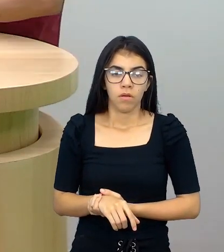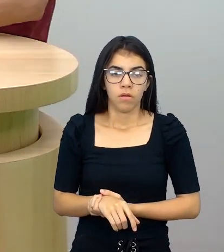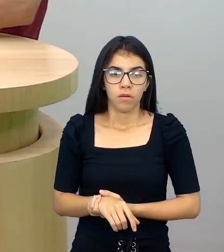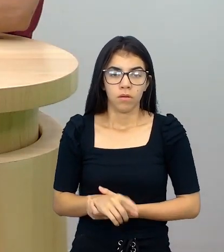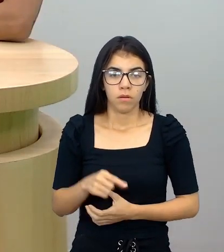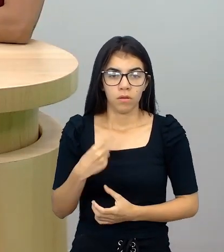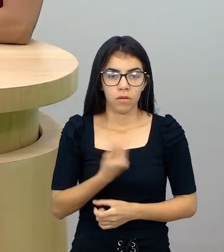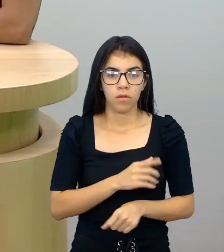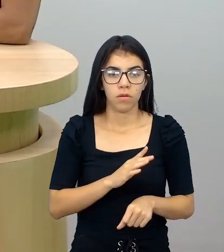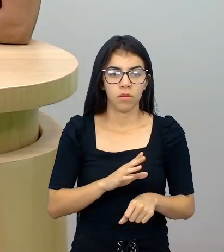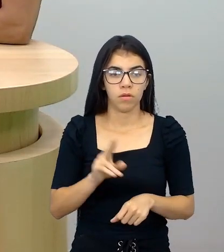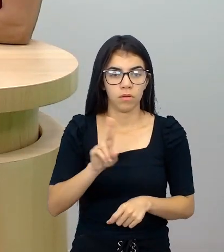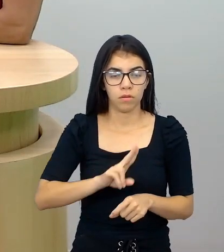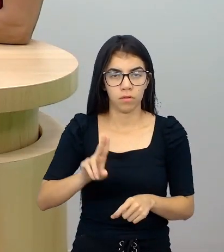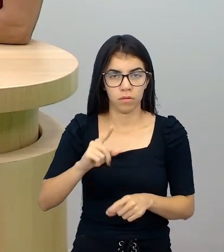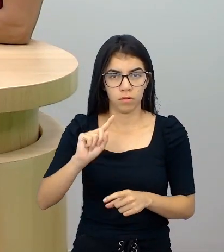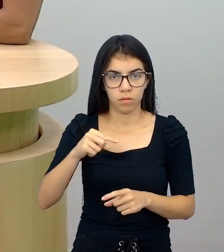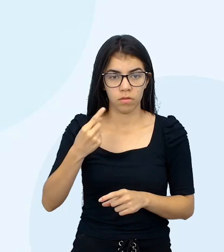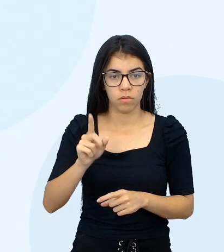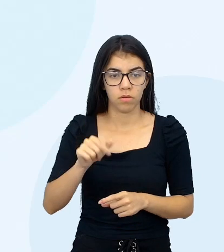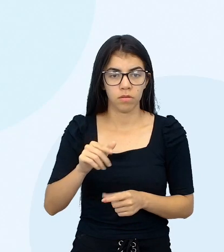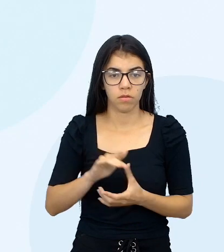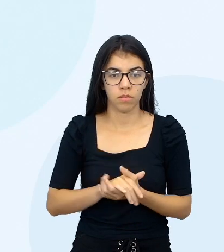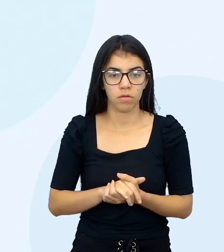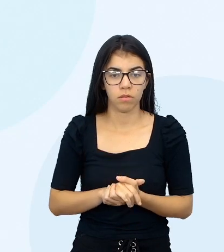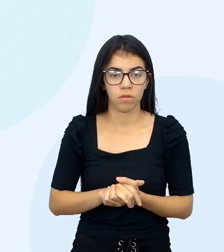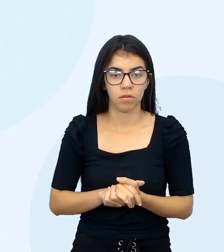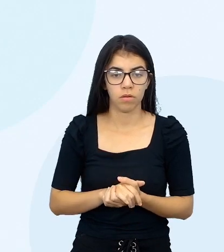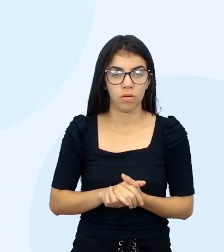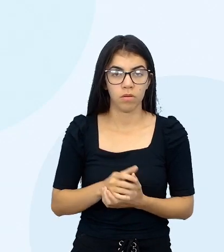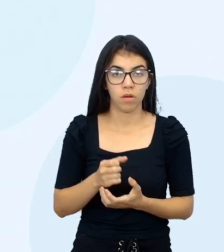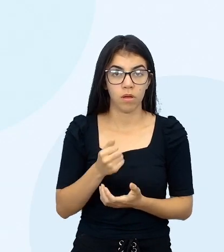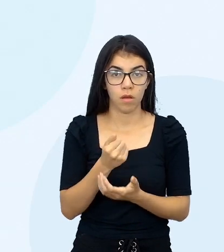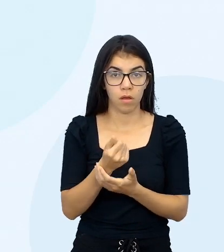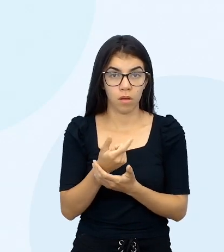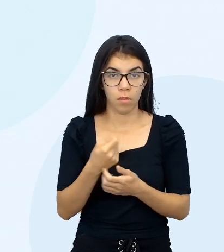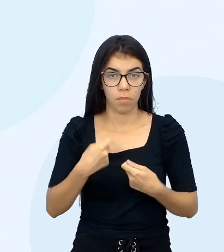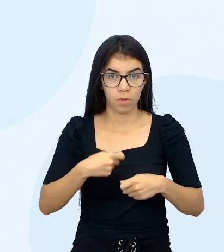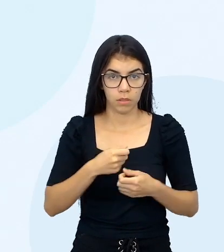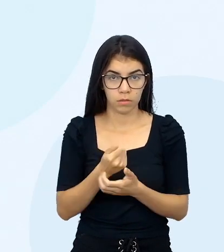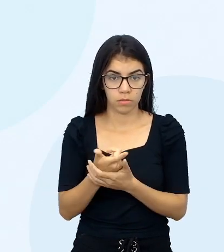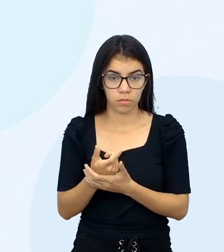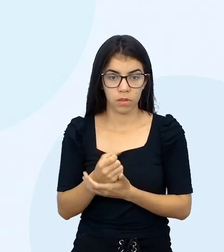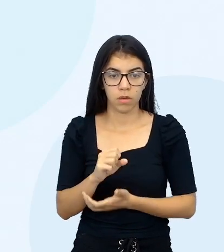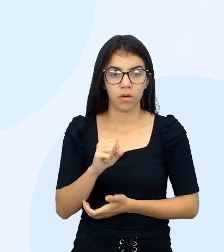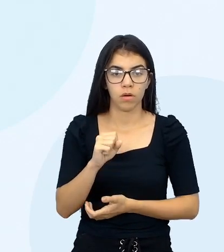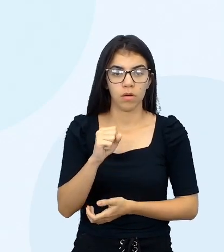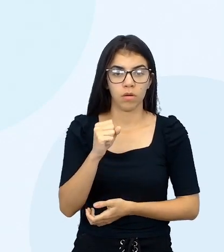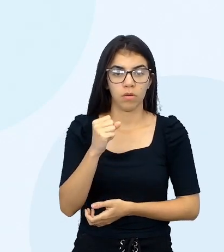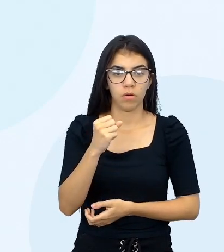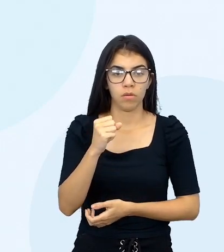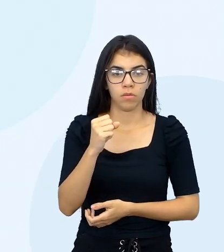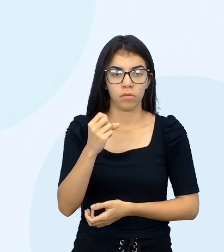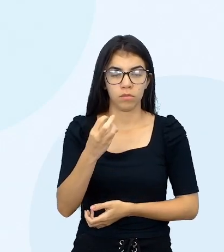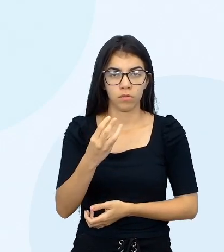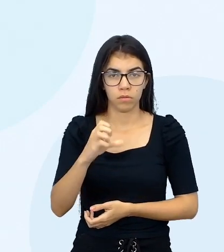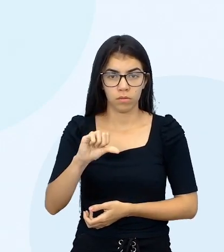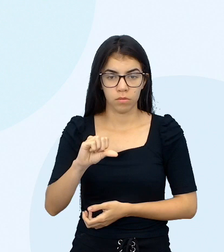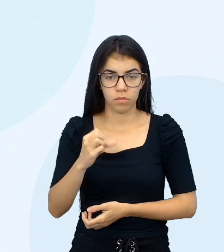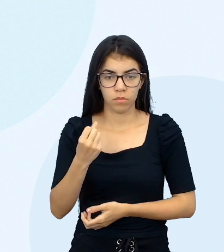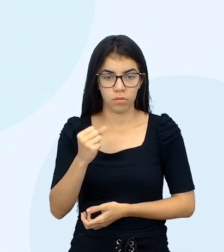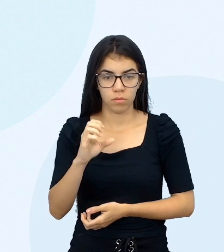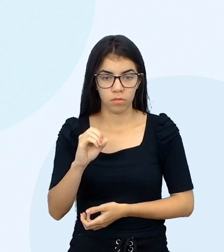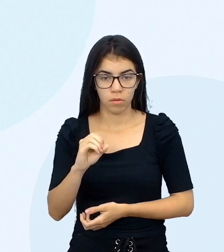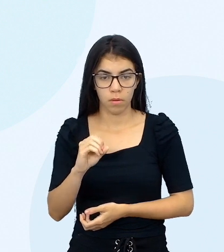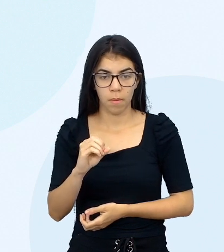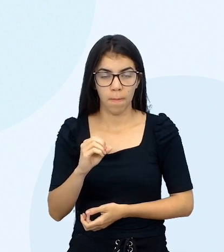que você vai usar aí mais, tá bom? Certo. Agora aqui, ó. Devo 39, devo 40. 80 negativo, Ah, né? tá bom, Portanto, tá bom. temos aí menos